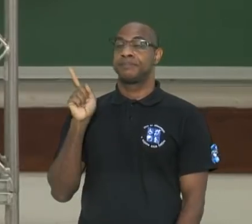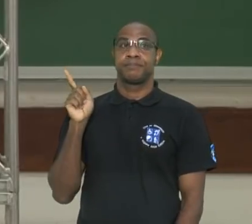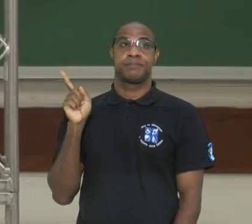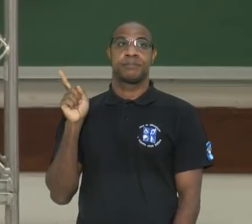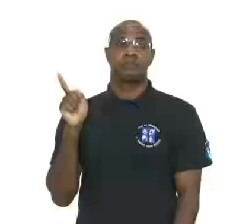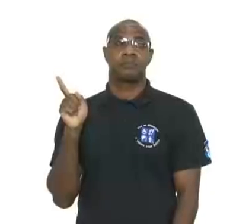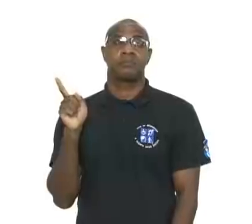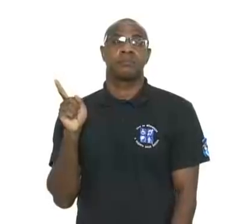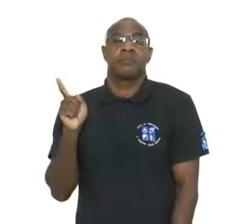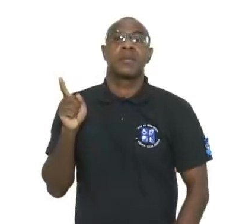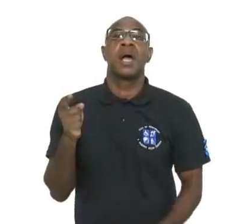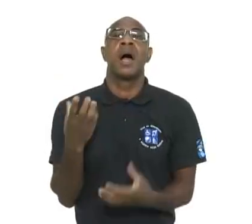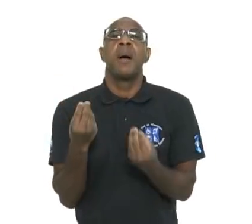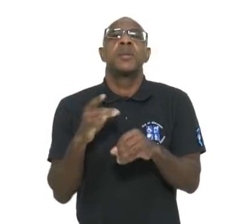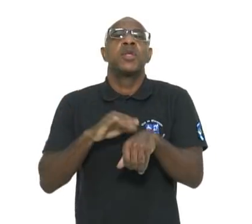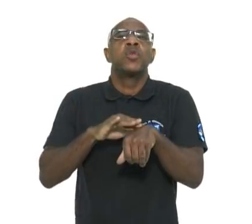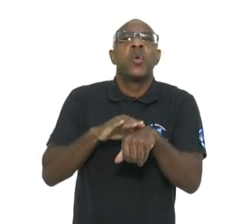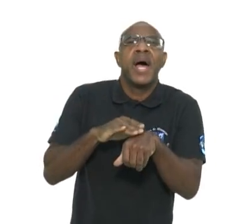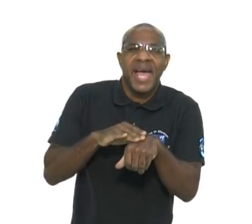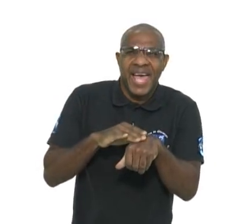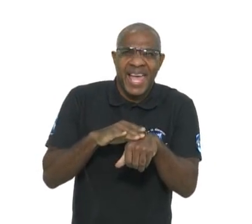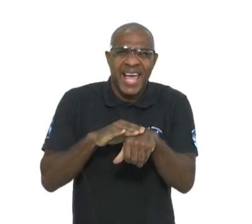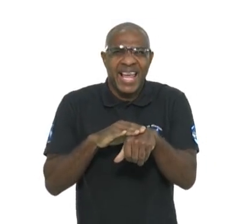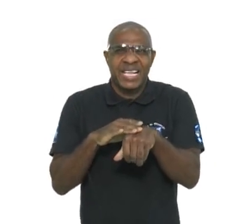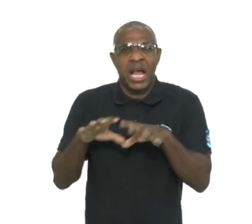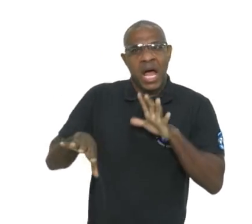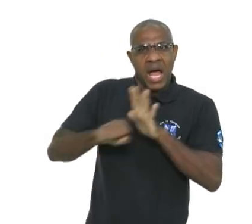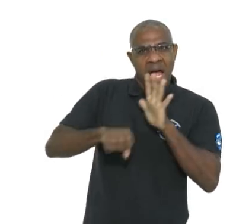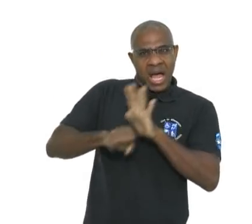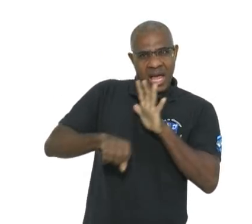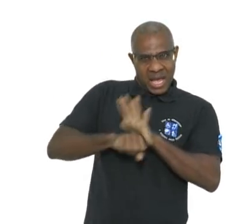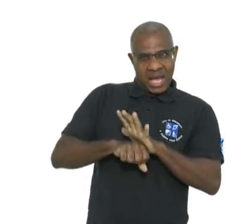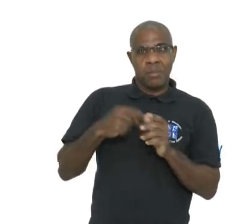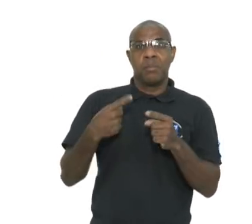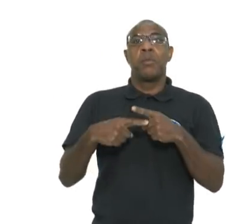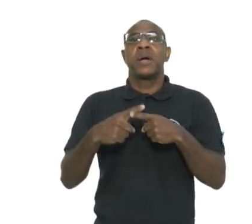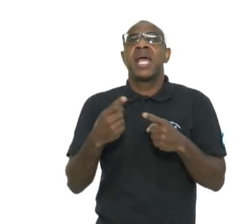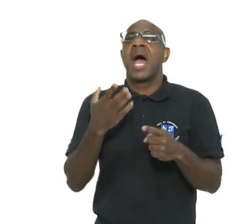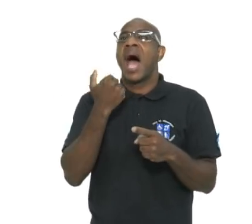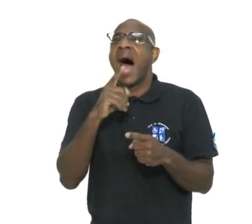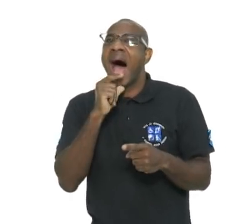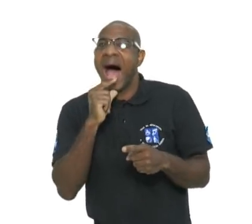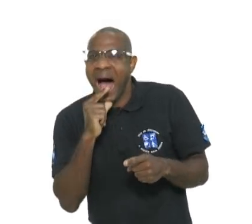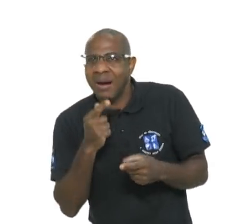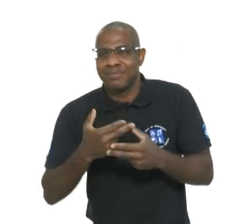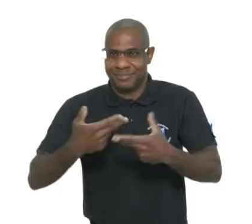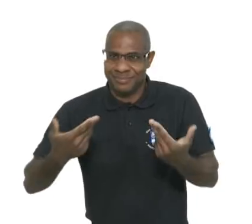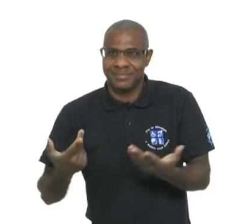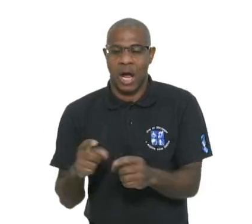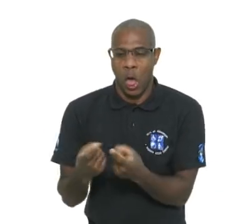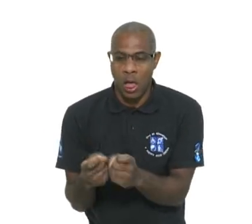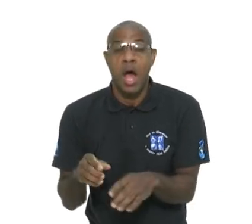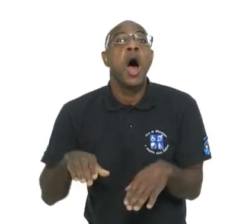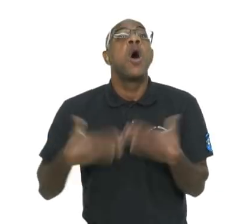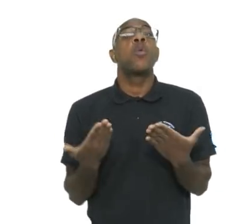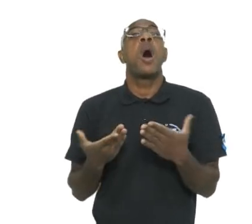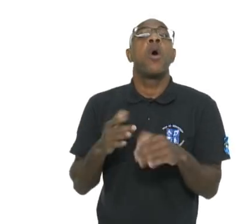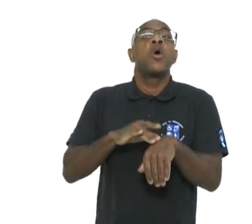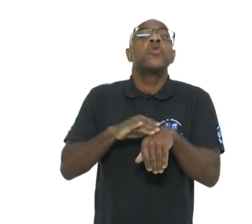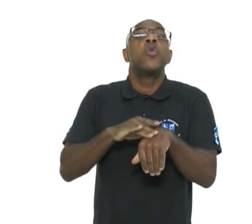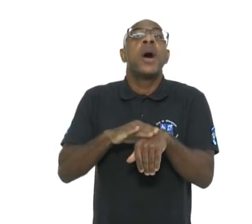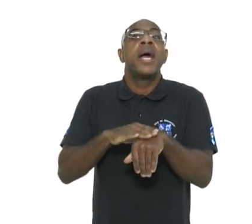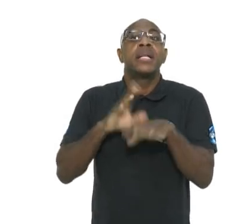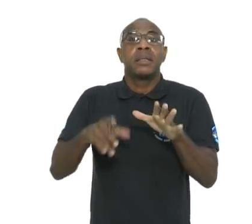Muitas doenças são transmitidas por água e alimentos contaminados com parasita. Quais doenças abaixo são causadas por